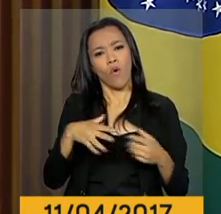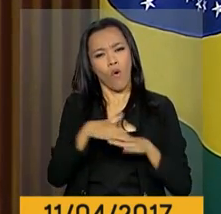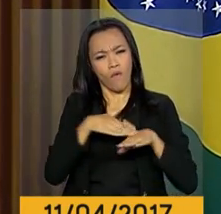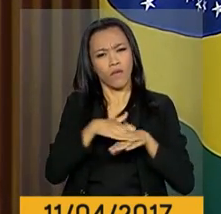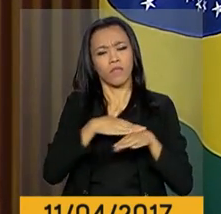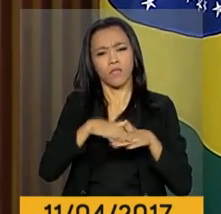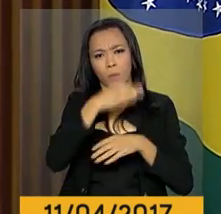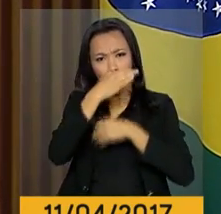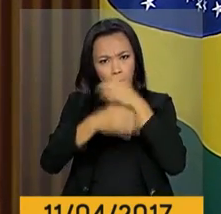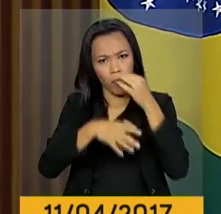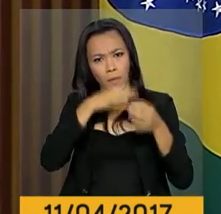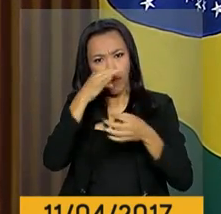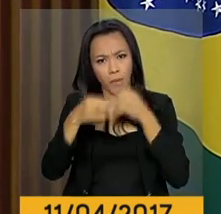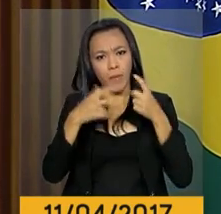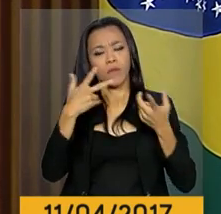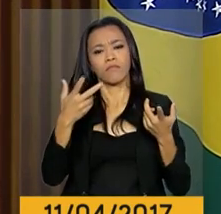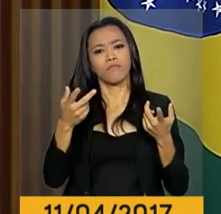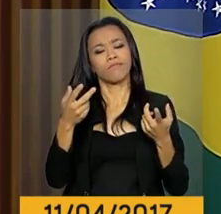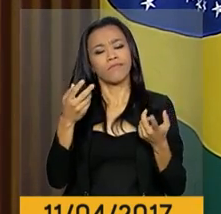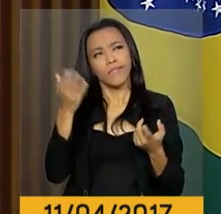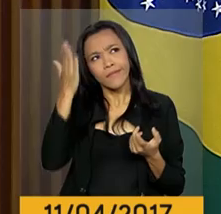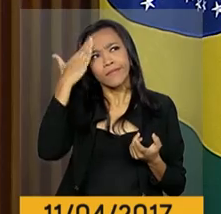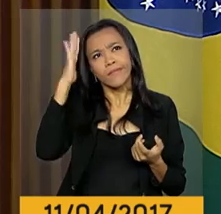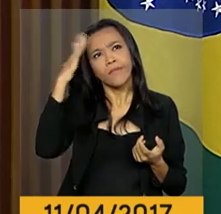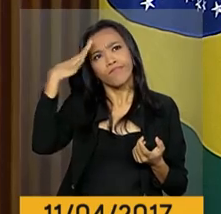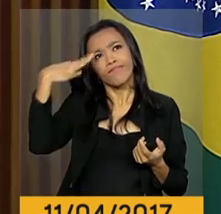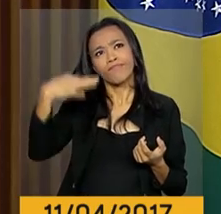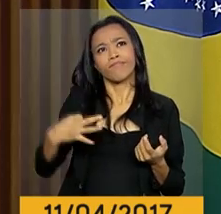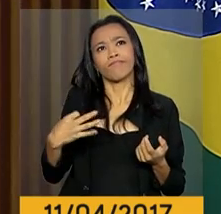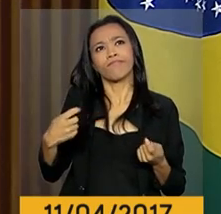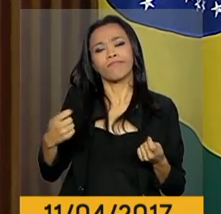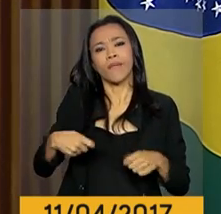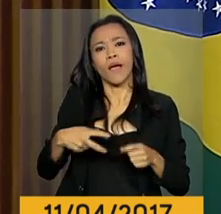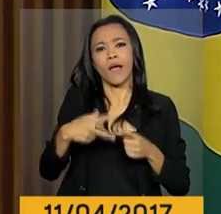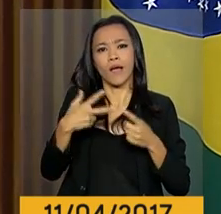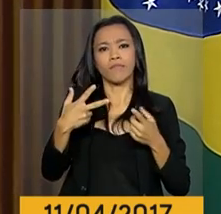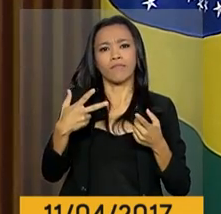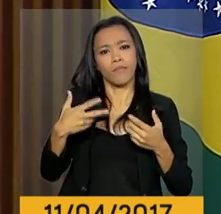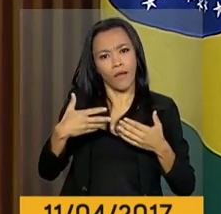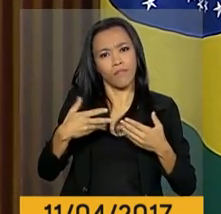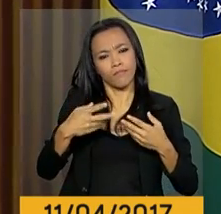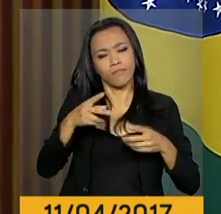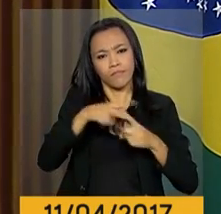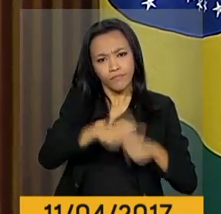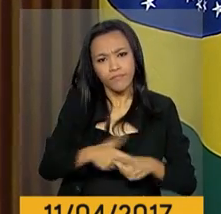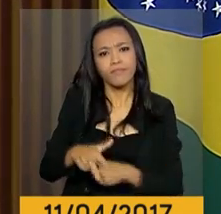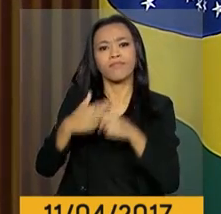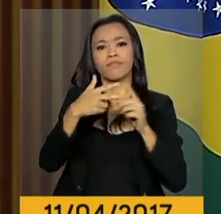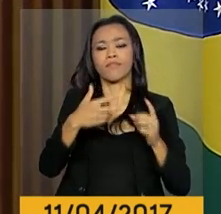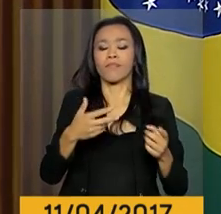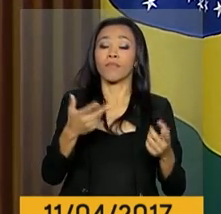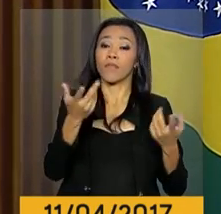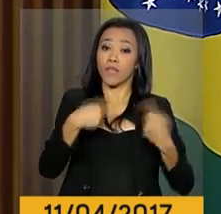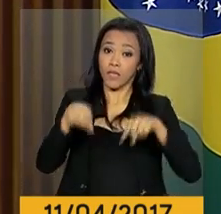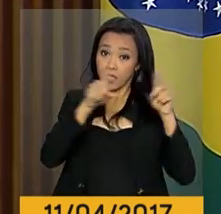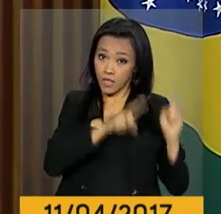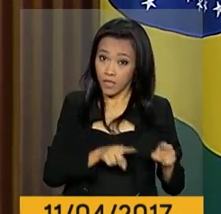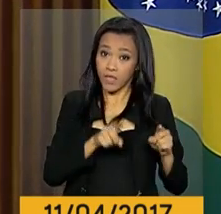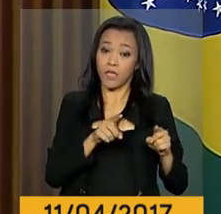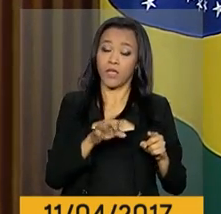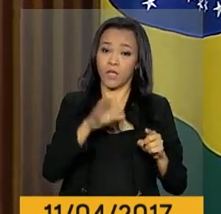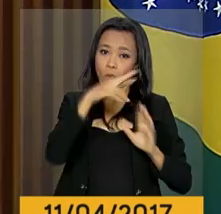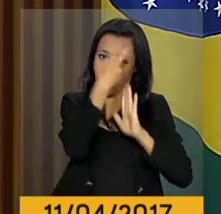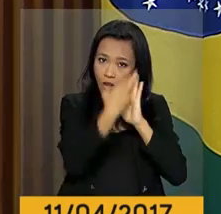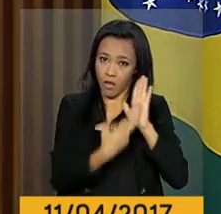entendemos que elas poderiam ser levadas adiante e o relator que está fazendo um